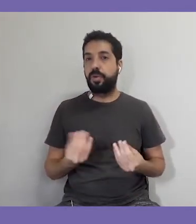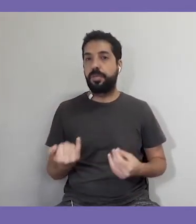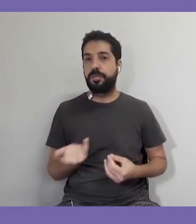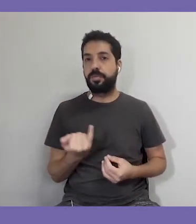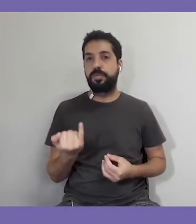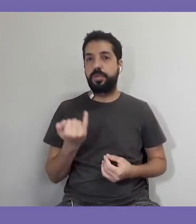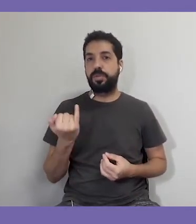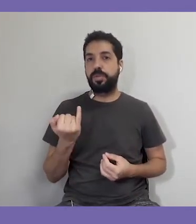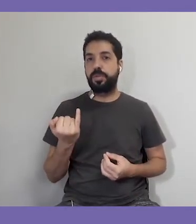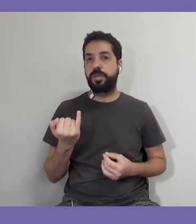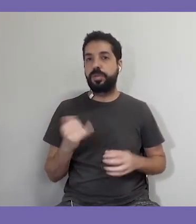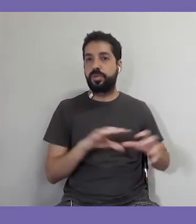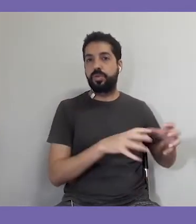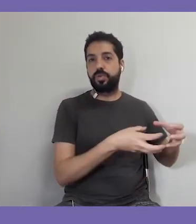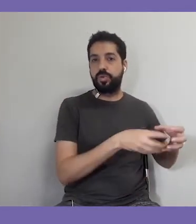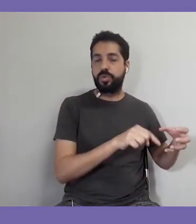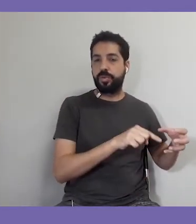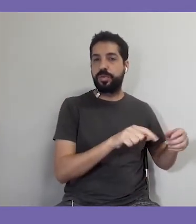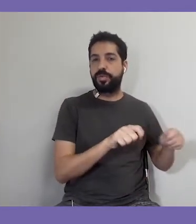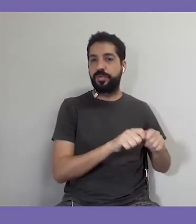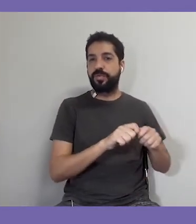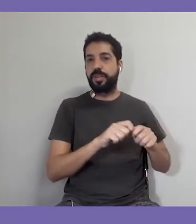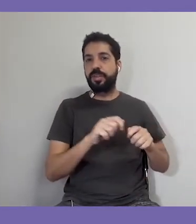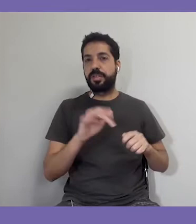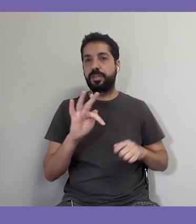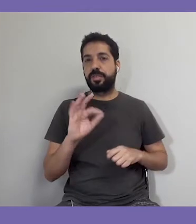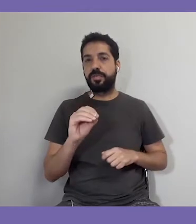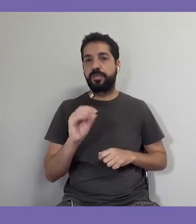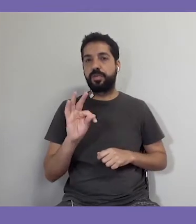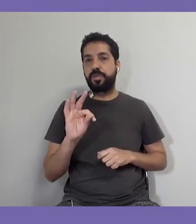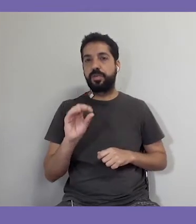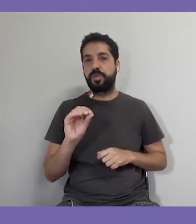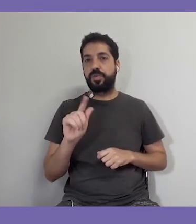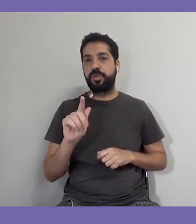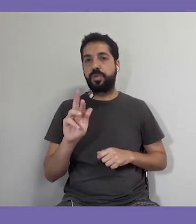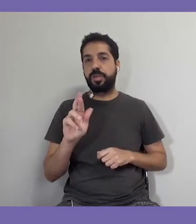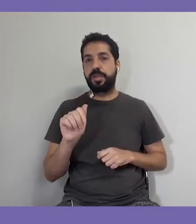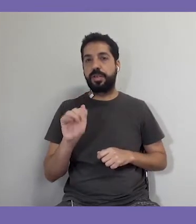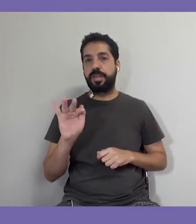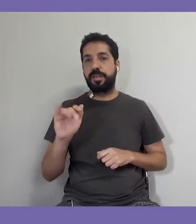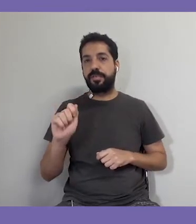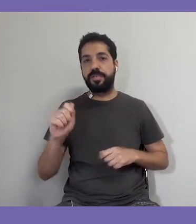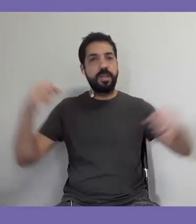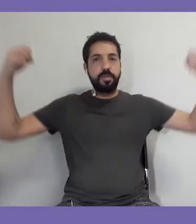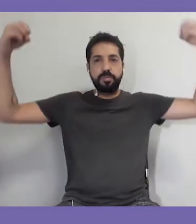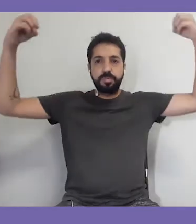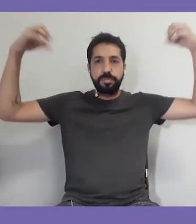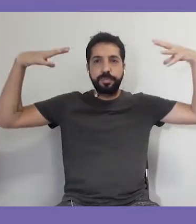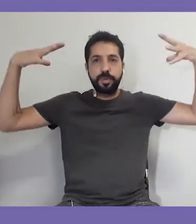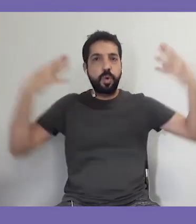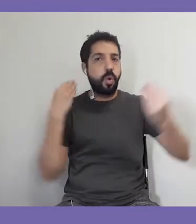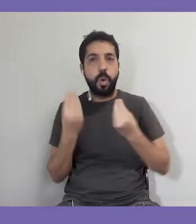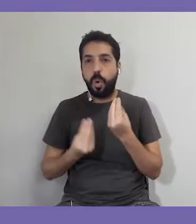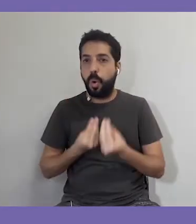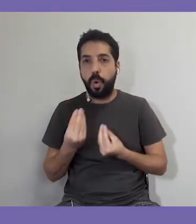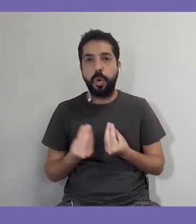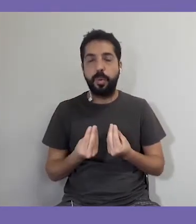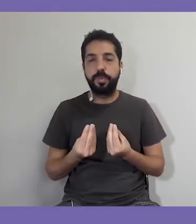extrema importância, Ravi e Jaildo, que fizeram a fotografia, de pensar na